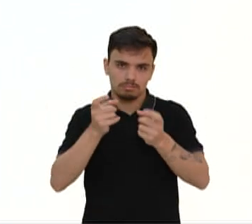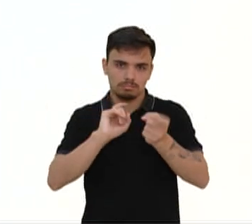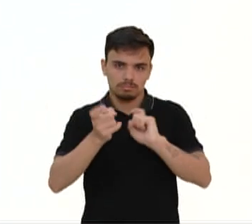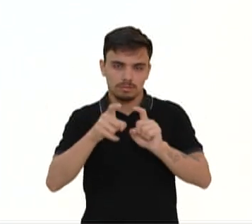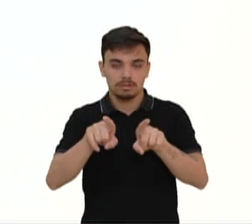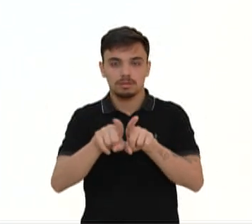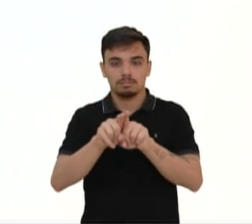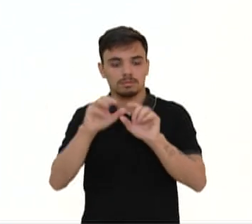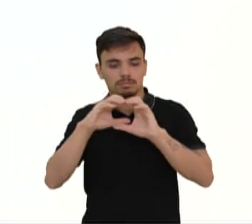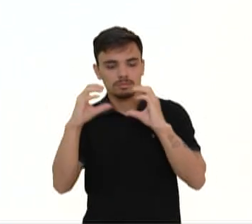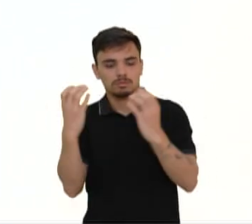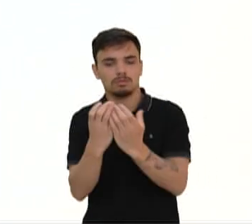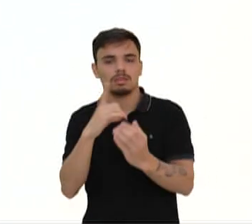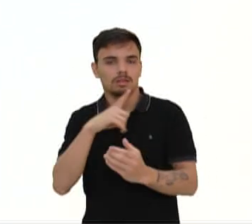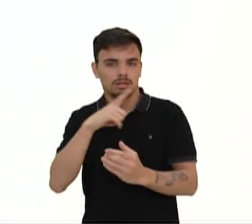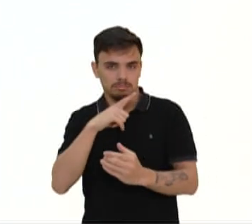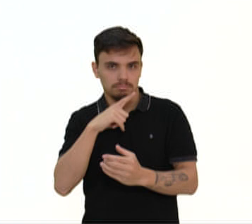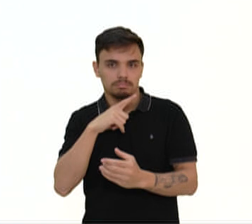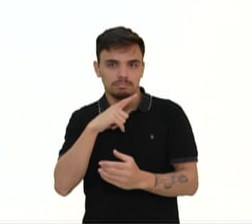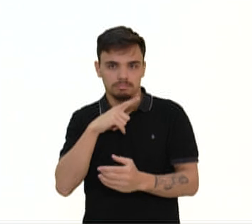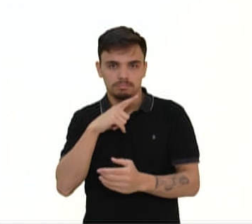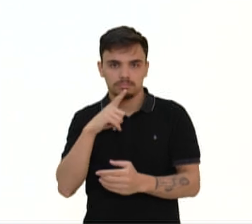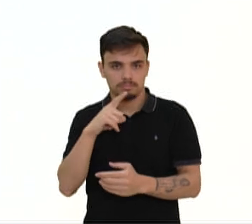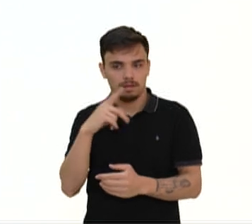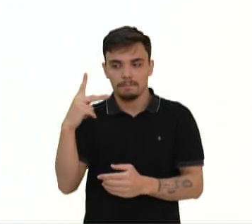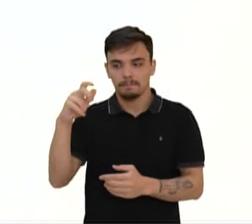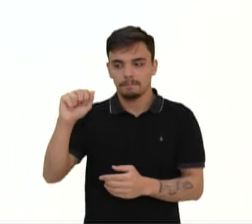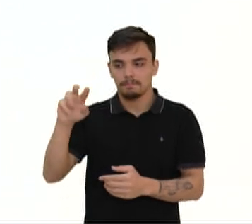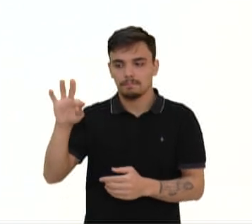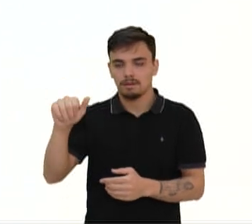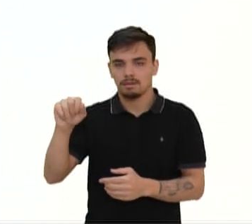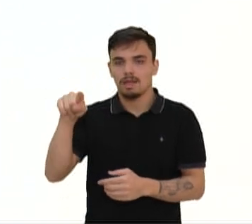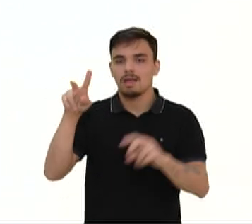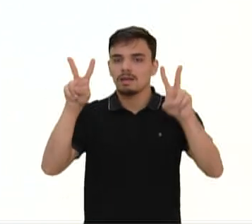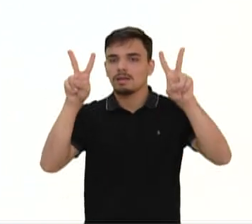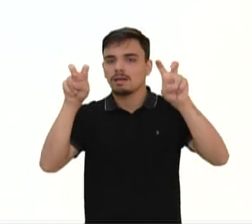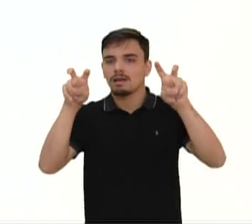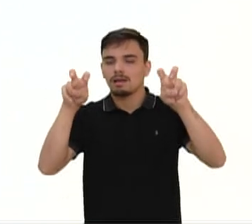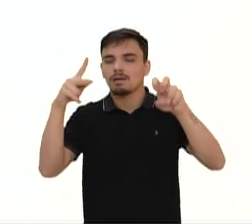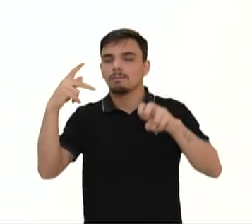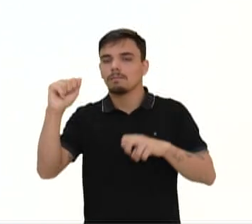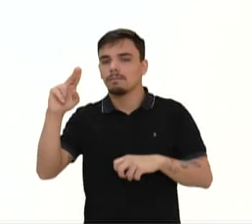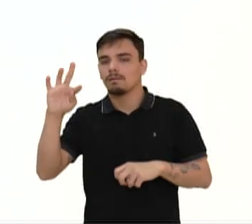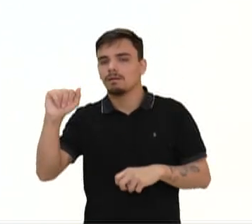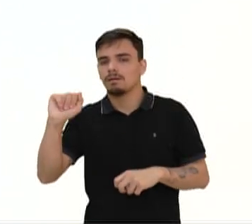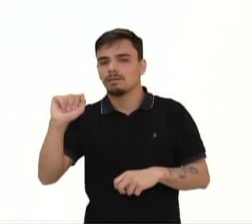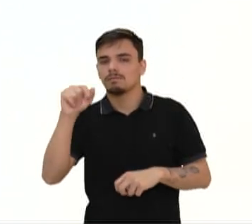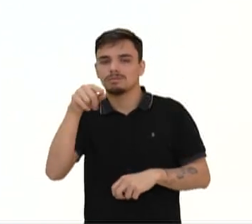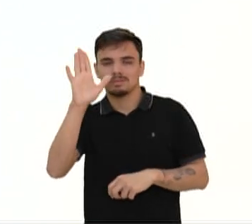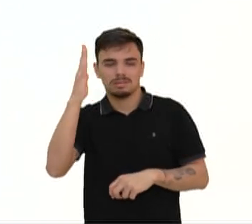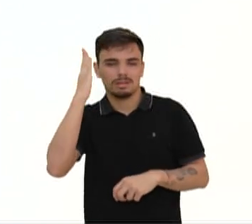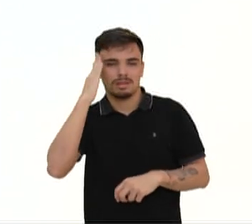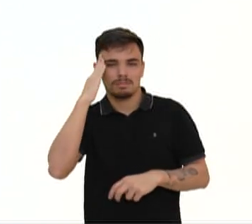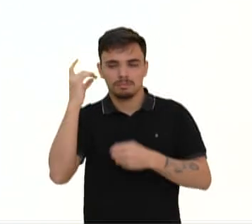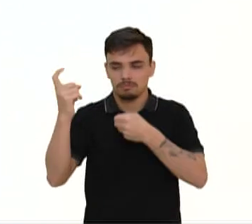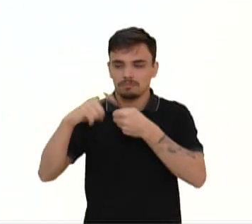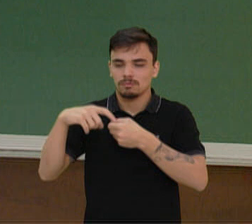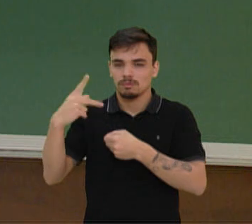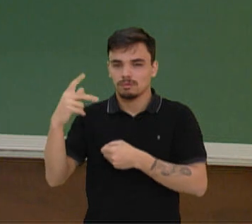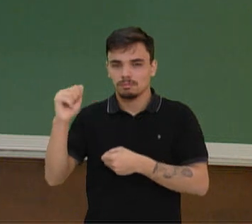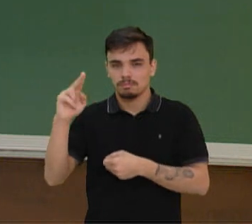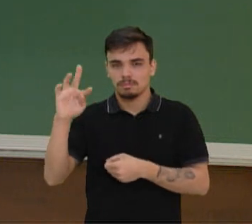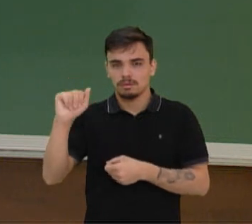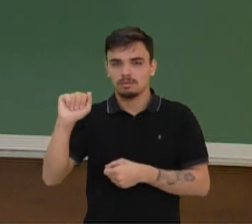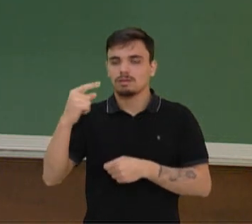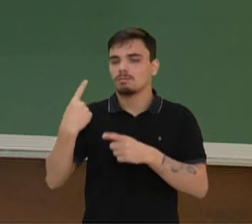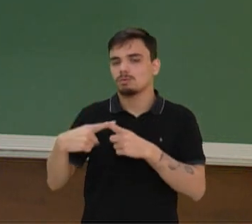se fala muito esse termo, né? Ah, foi um assunto que voltou à pauta, quer dizer, então agora você já vai saber, voltou à pauta?